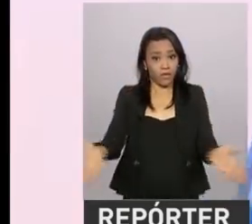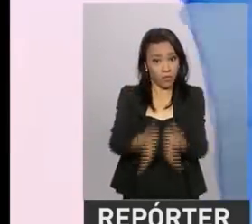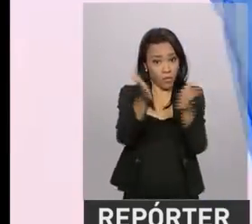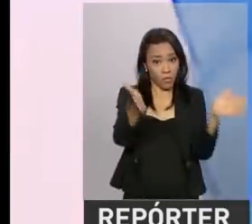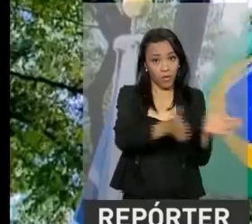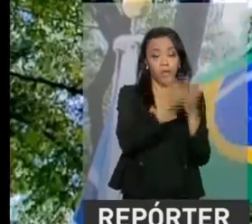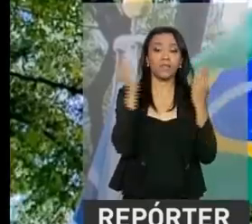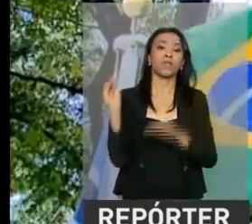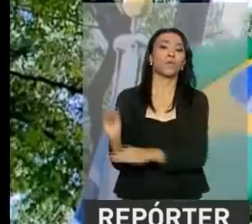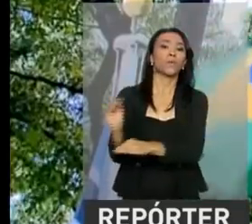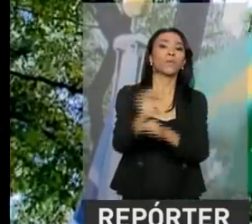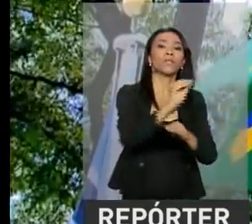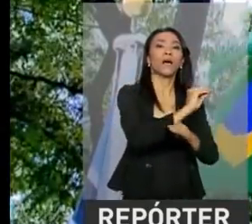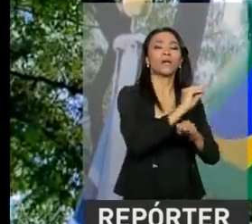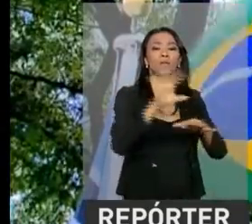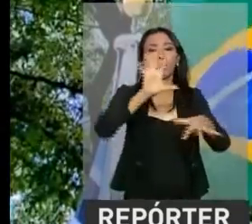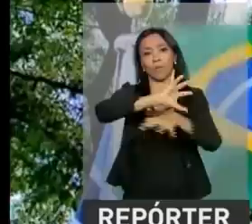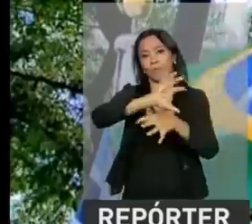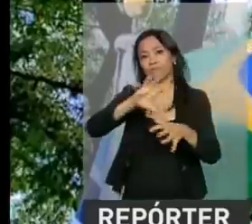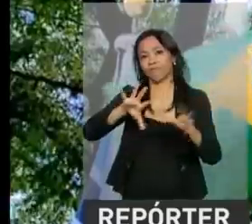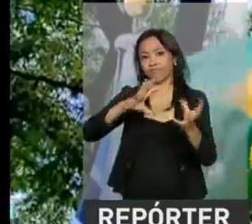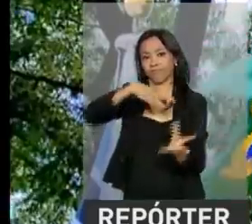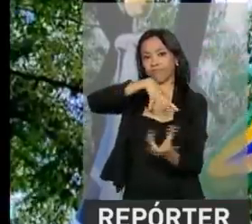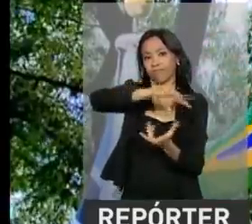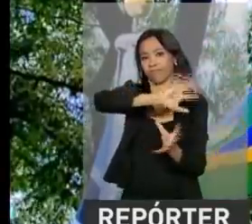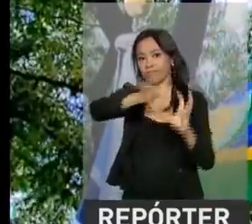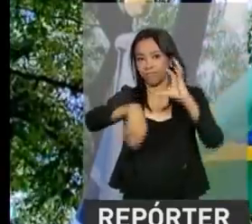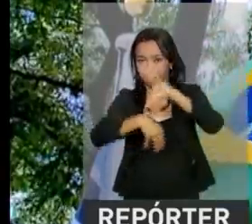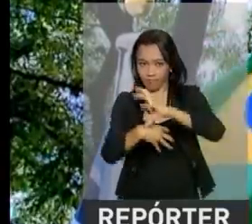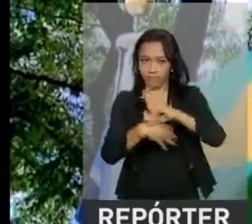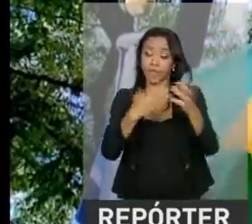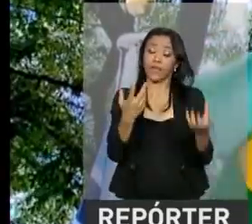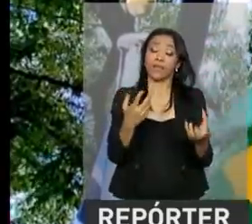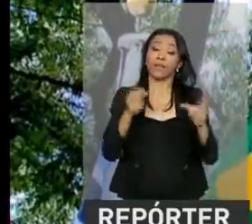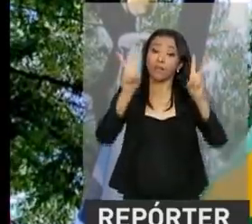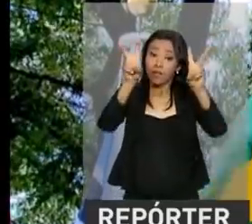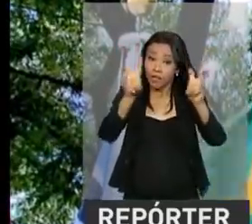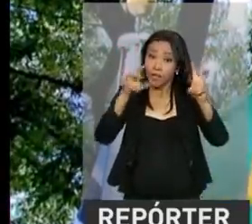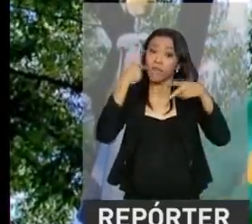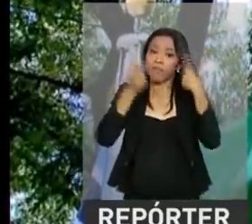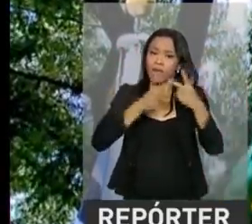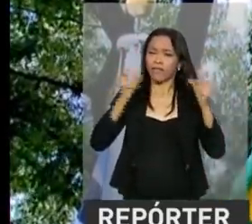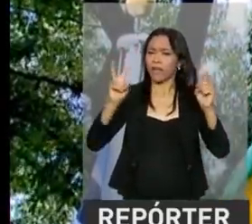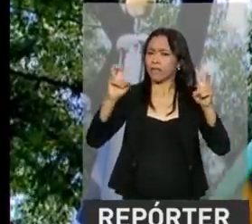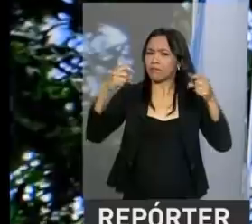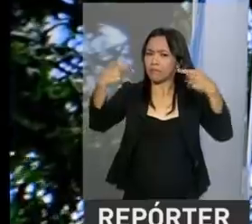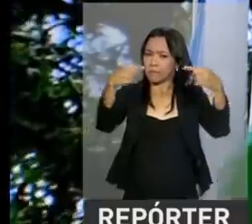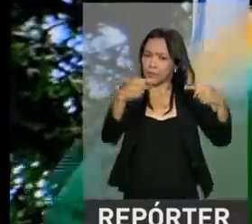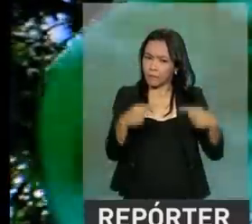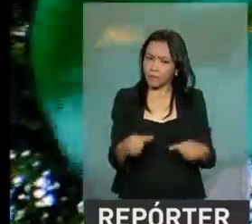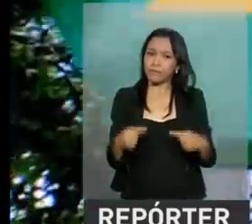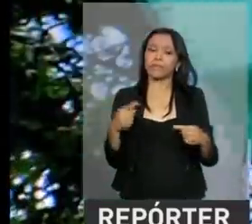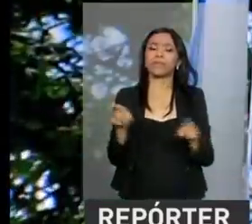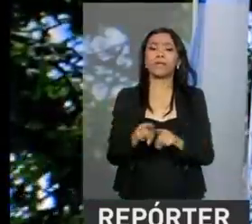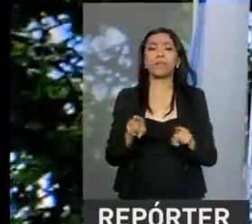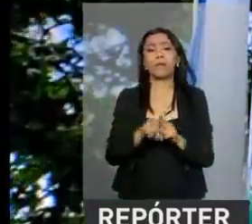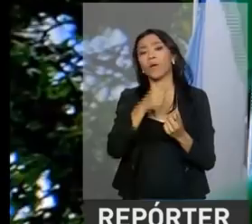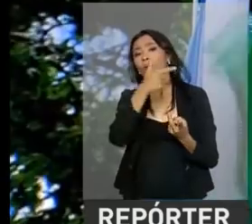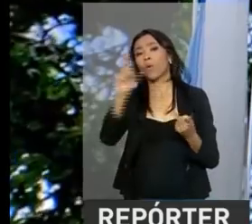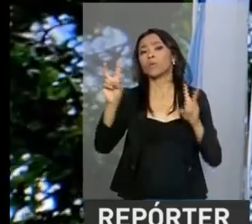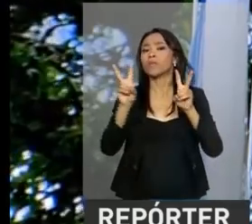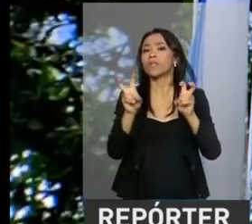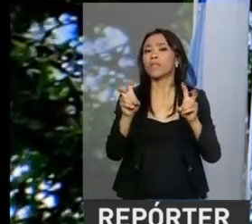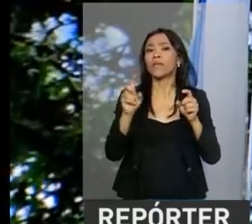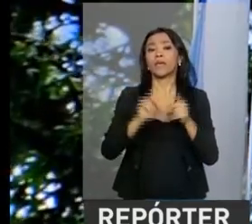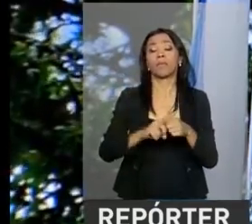do meio ambiente. O presidente Michel Temer vai abordar estes assuntos no discurso de abertura do encontro, além de questões como a